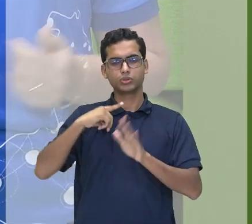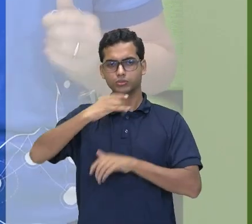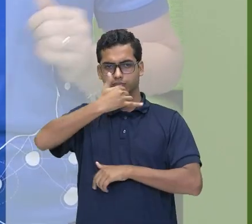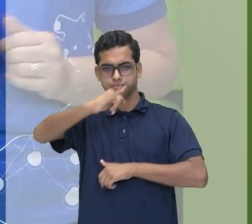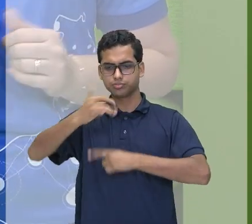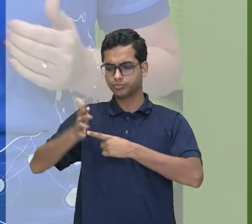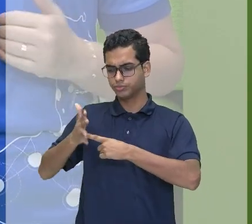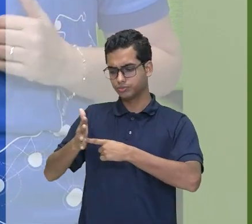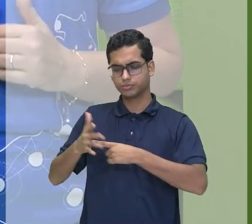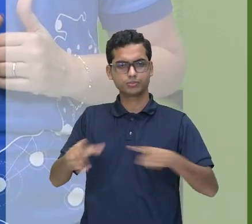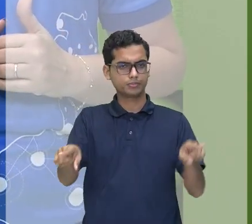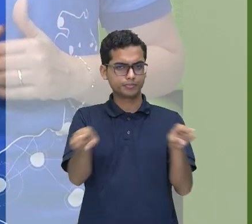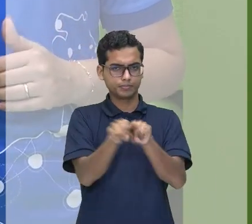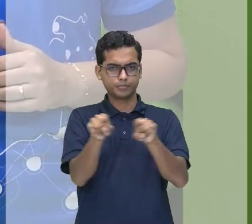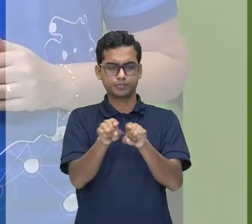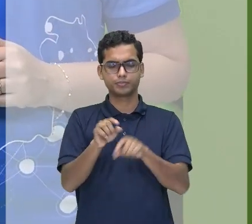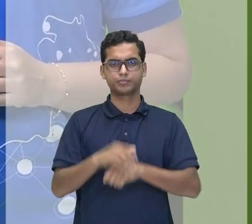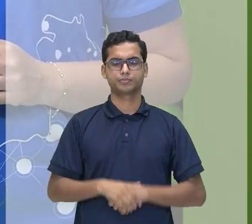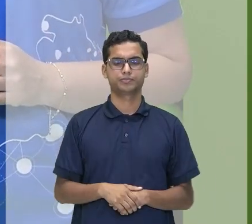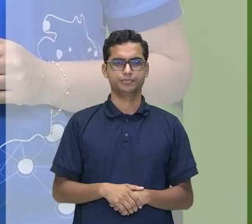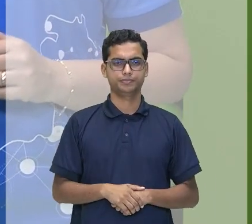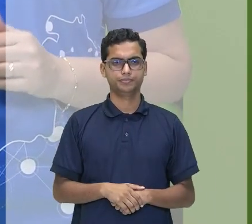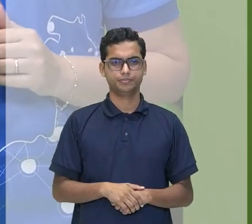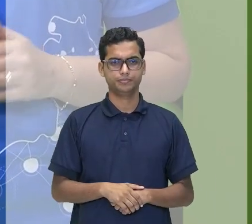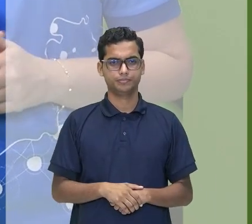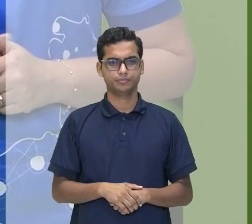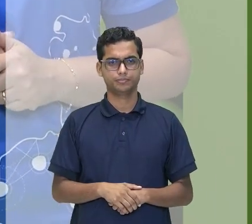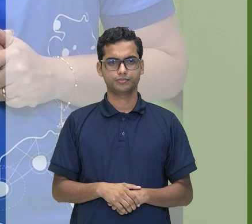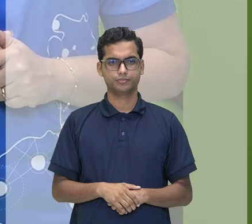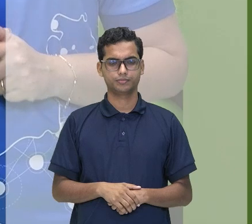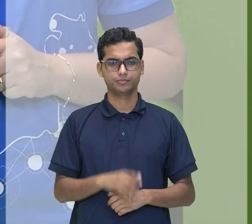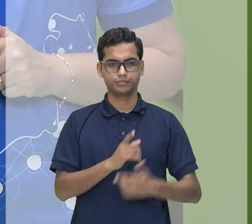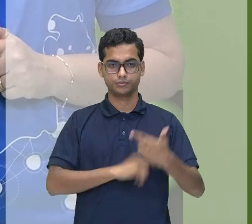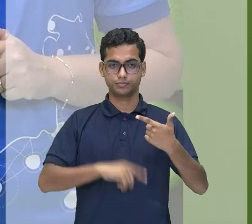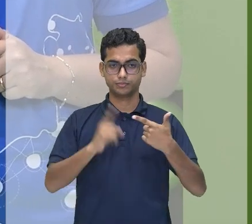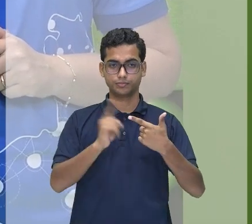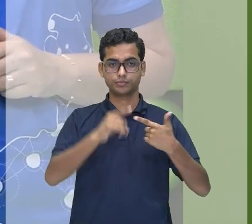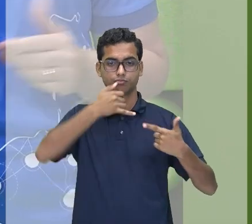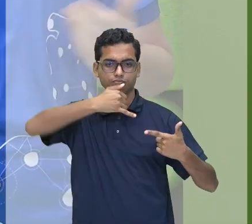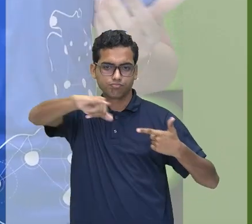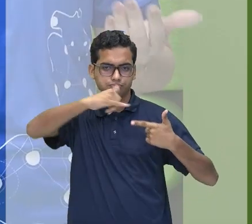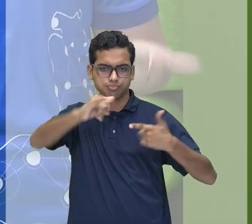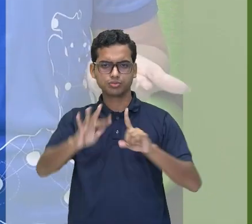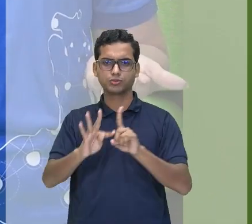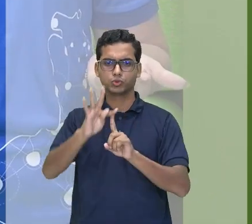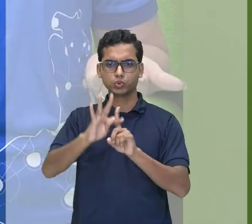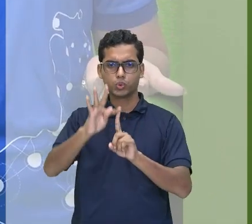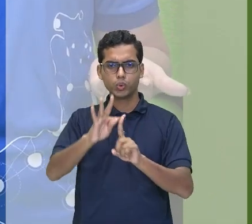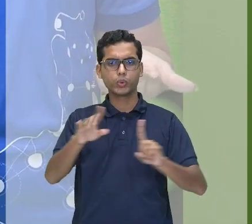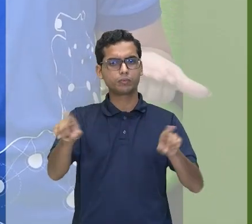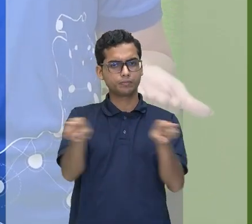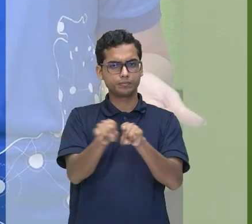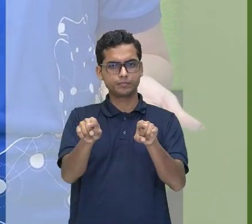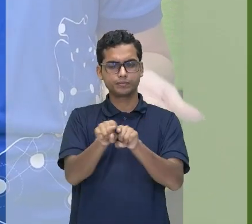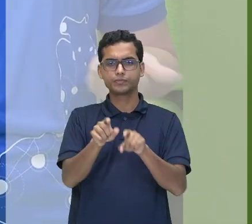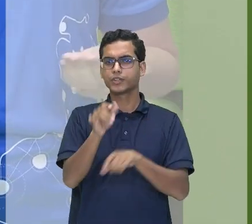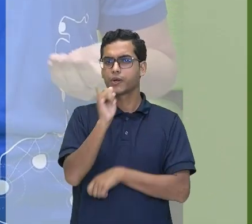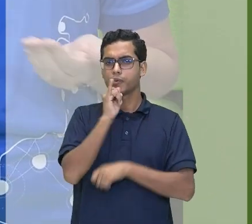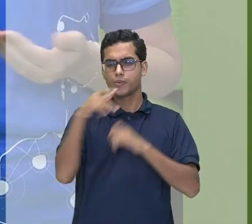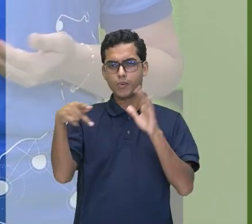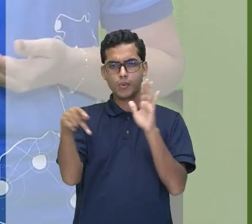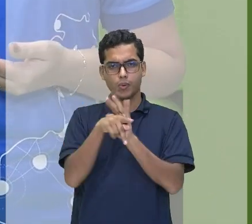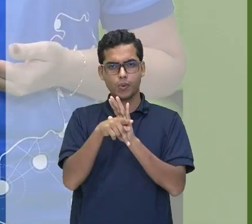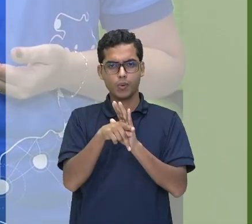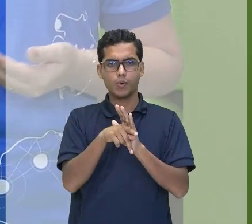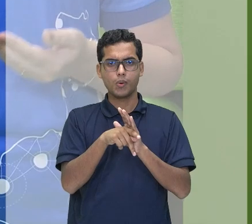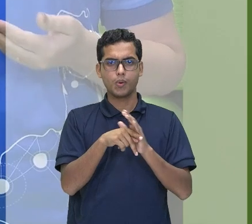mecânica. A gente tem também a energia térmica. Então, observe aí, né, como no caso de uma panela em